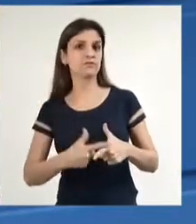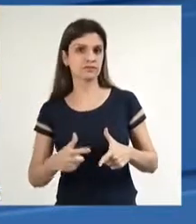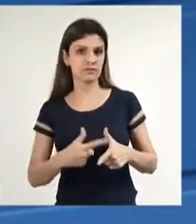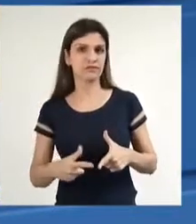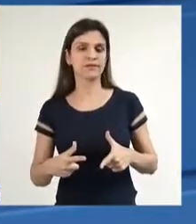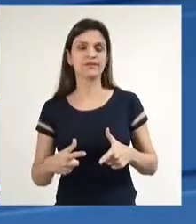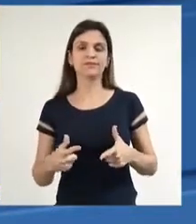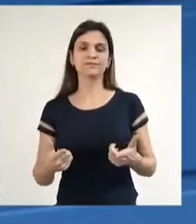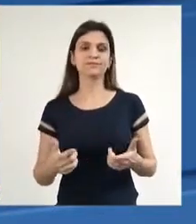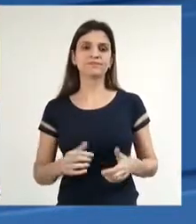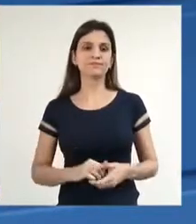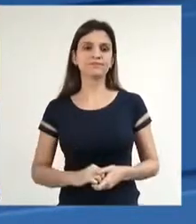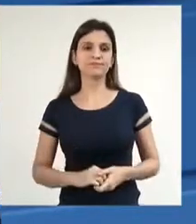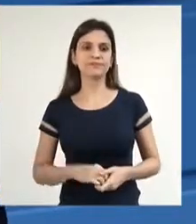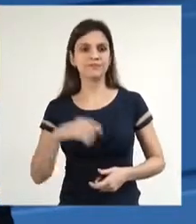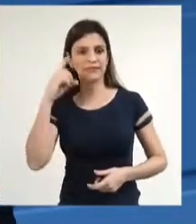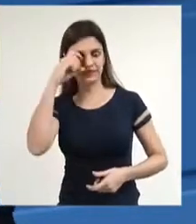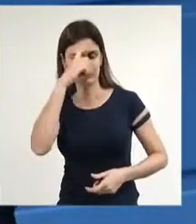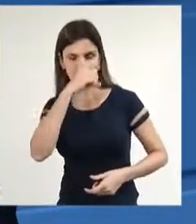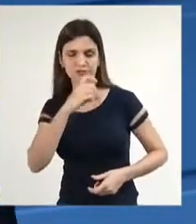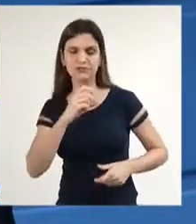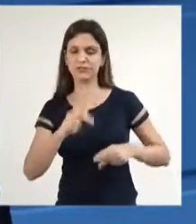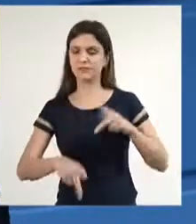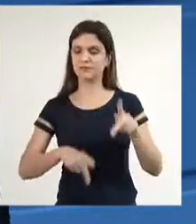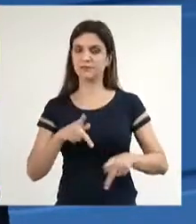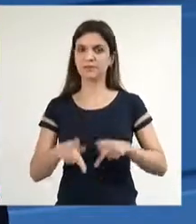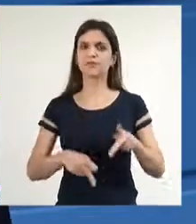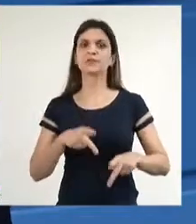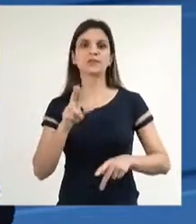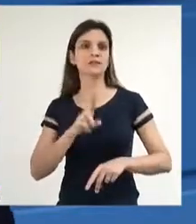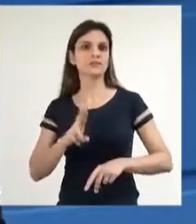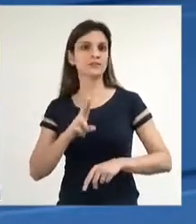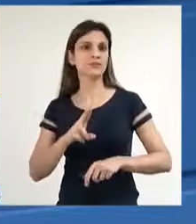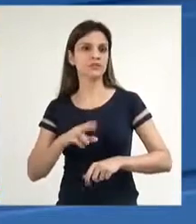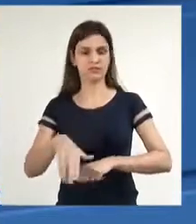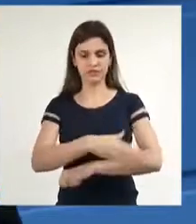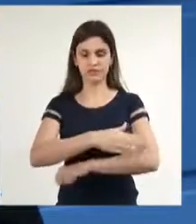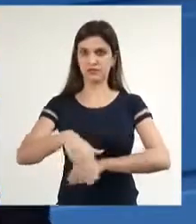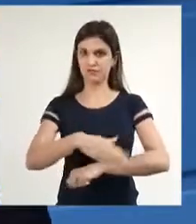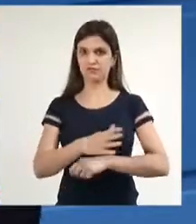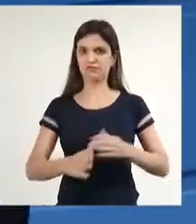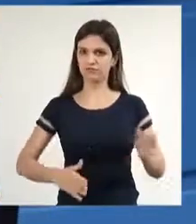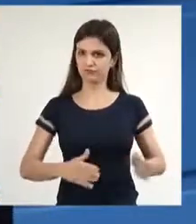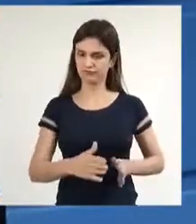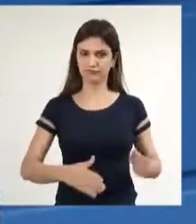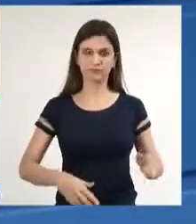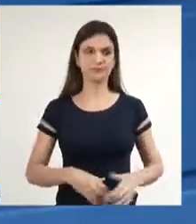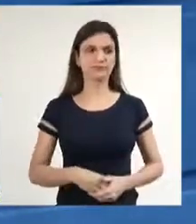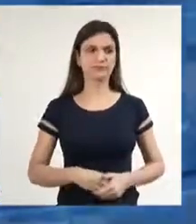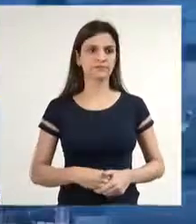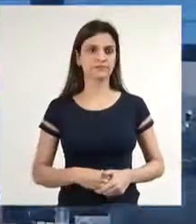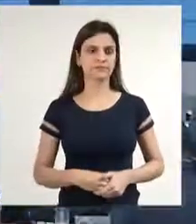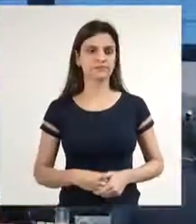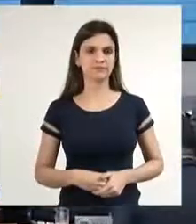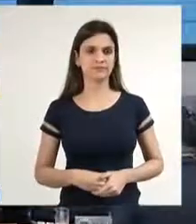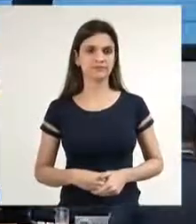causando transtorno a toda a população que utiliza essa avenida. Era o que eu tinha, senhor presidente.